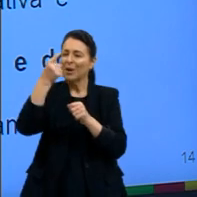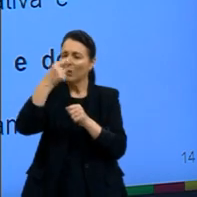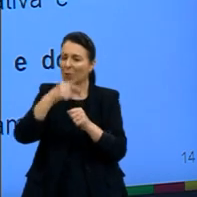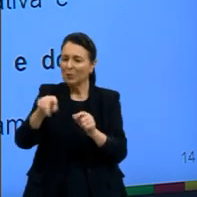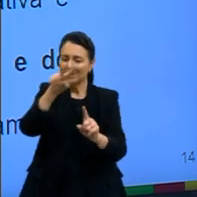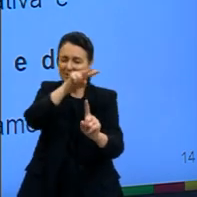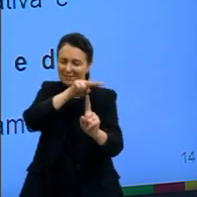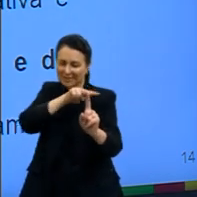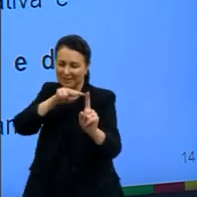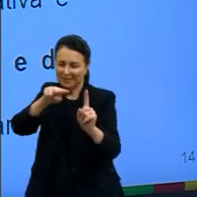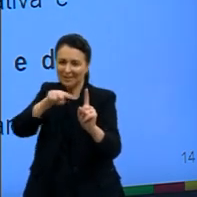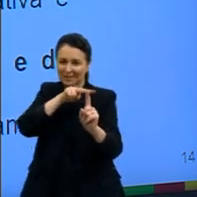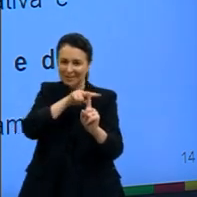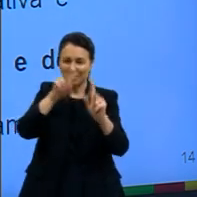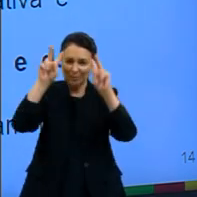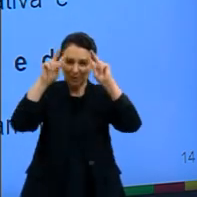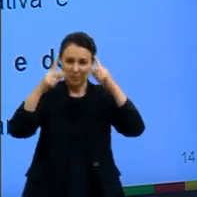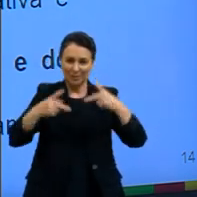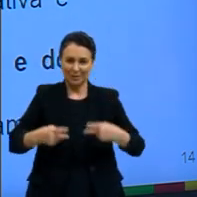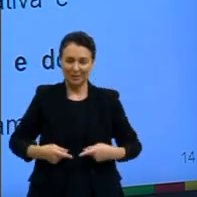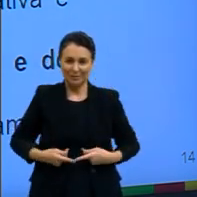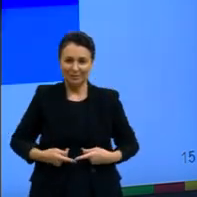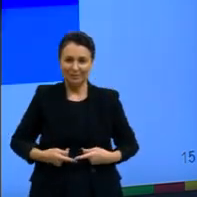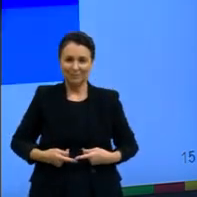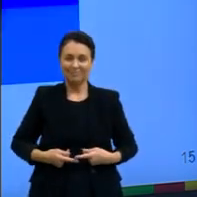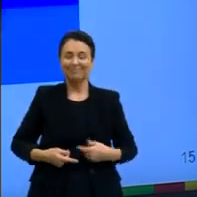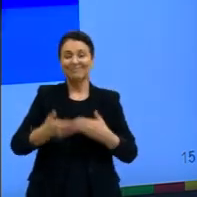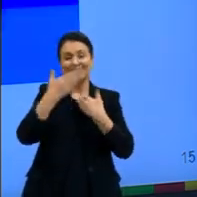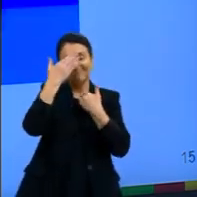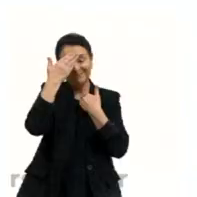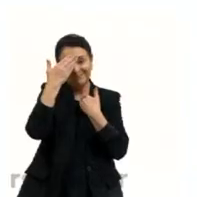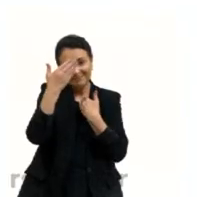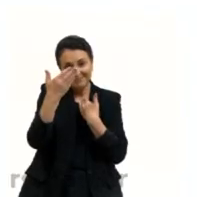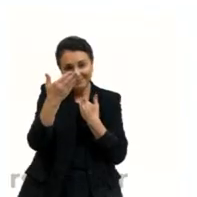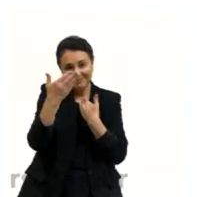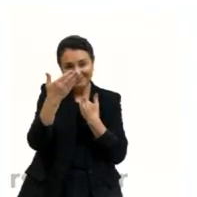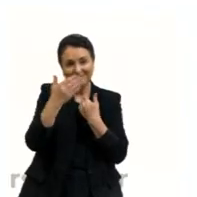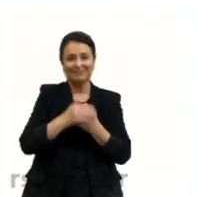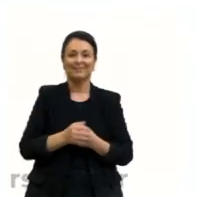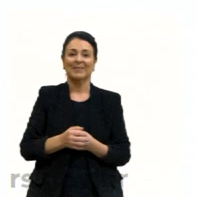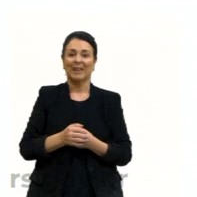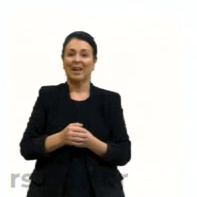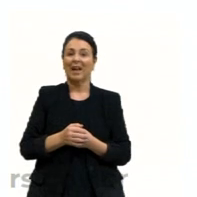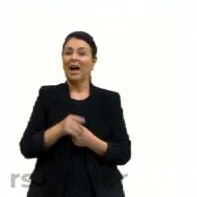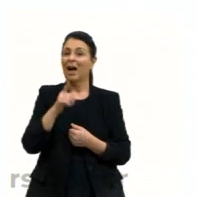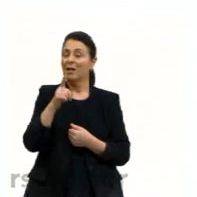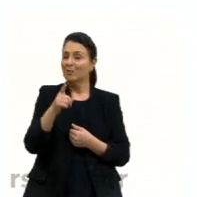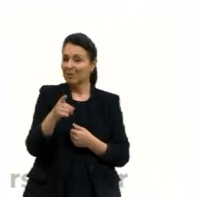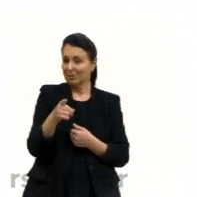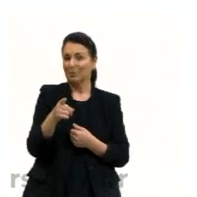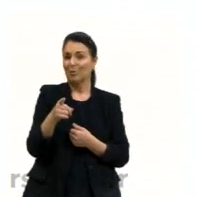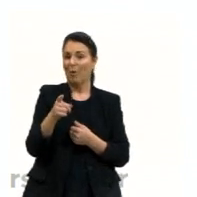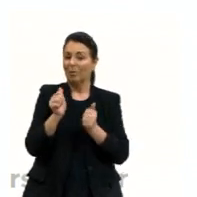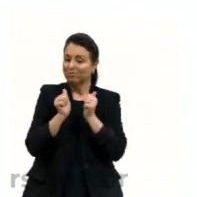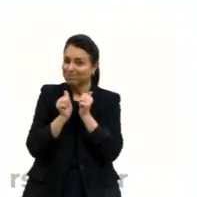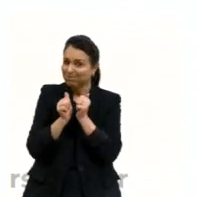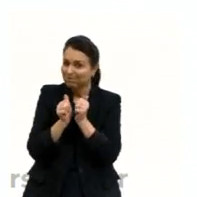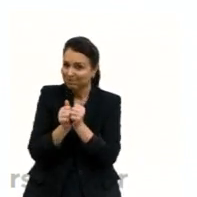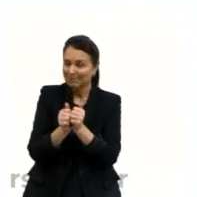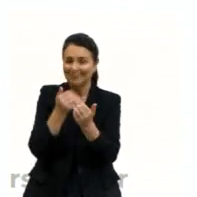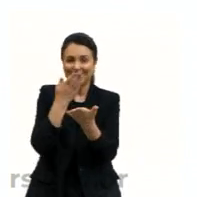para os problemas da humanidade Eu agradeço muito vocês ter nos acompanhado